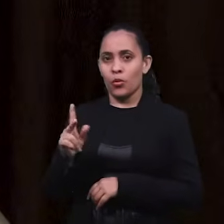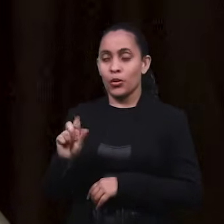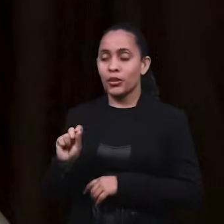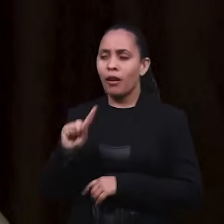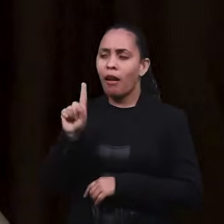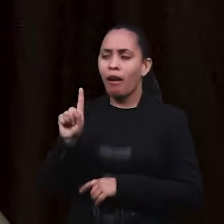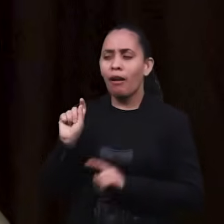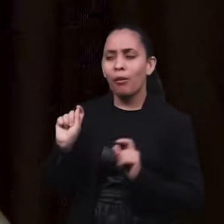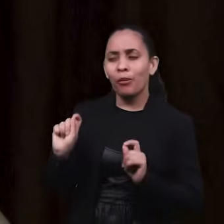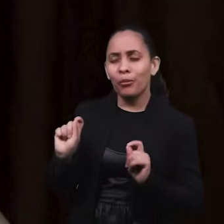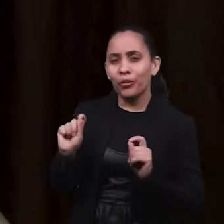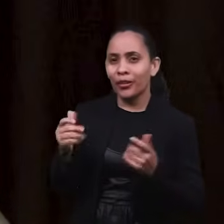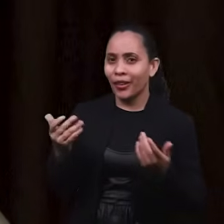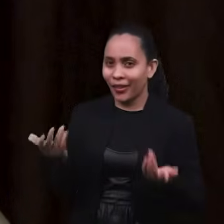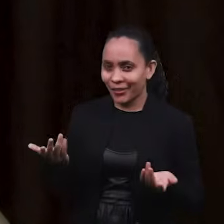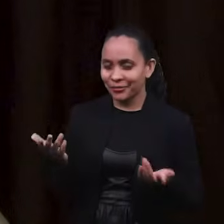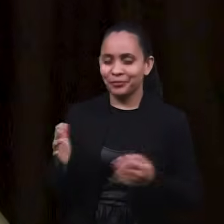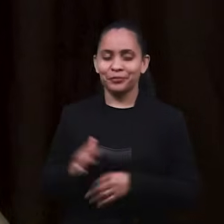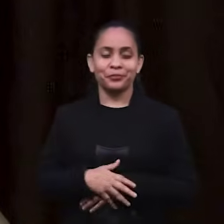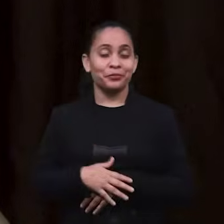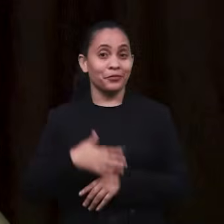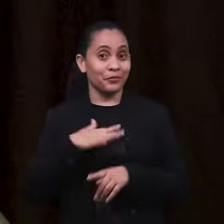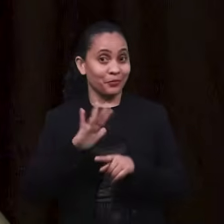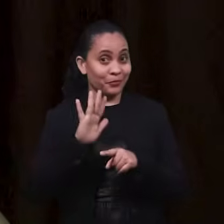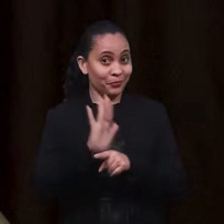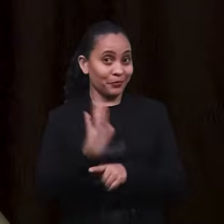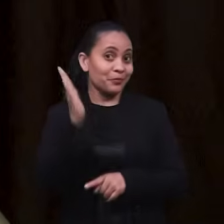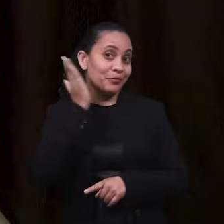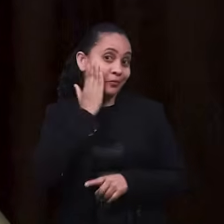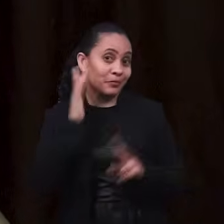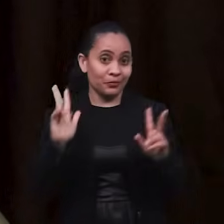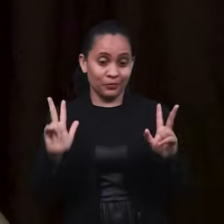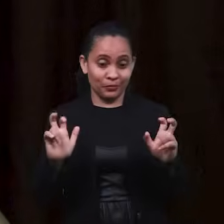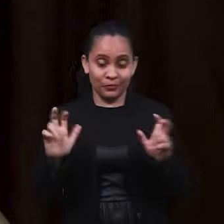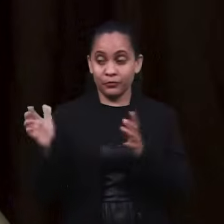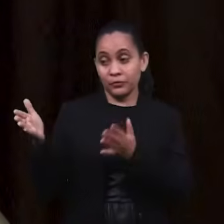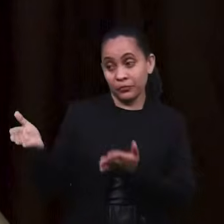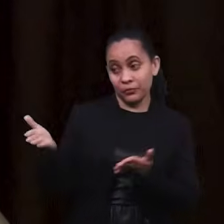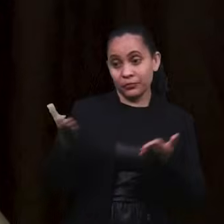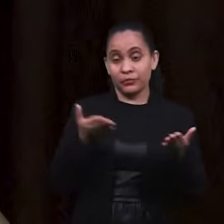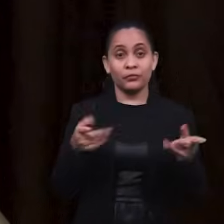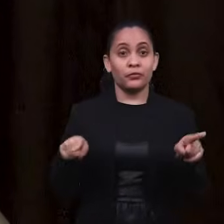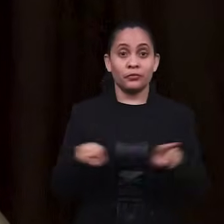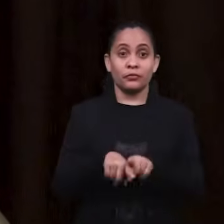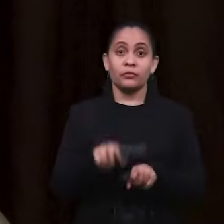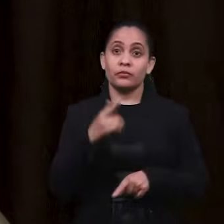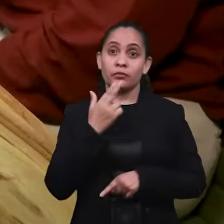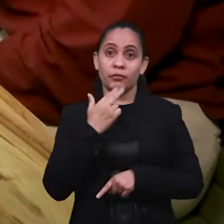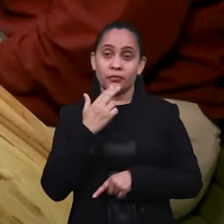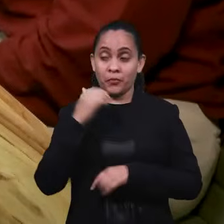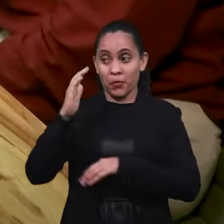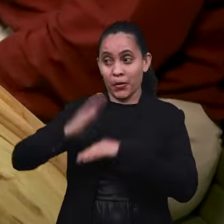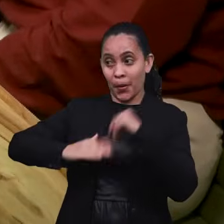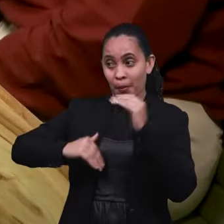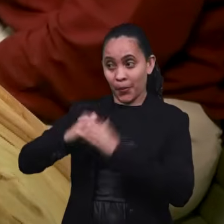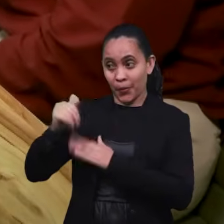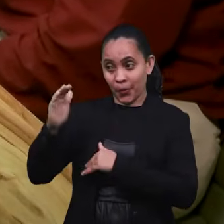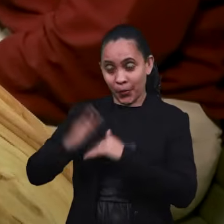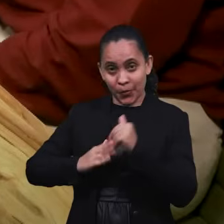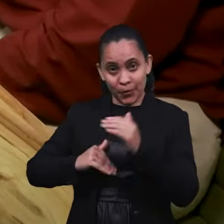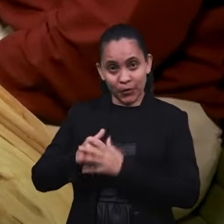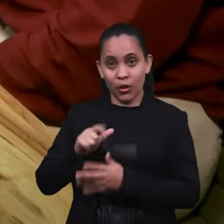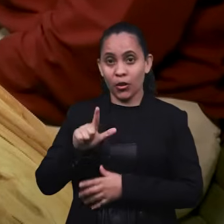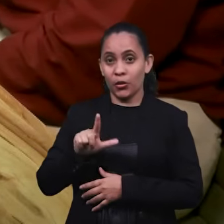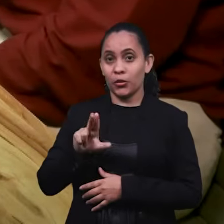hein? E para nos ajudar a compreender este tema, convidei a também nutricionista Luciene Rabelo. Seja bem-vinda,